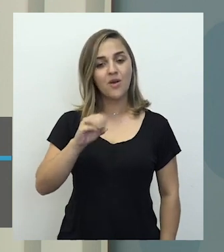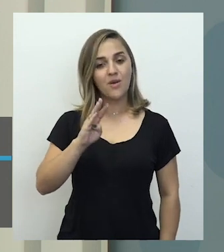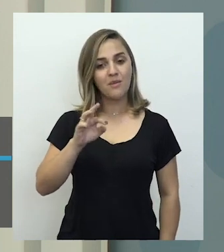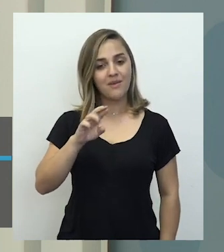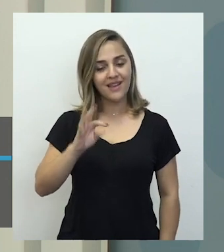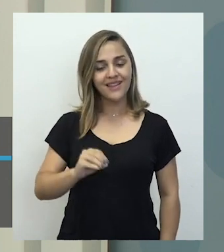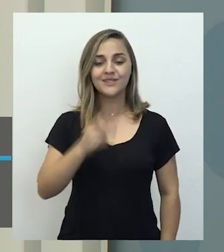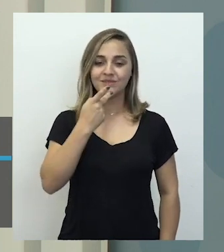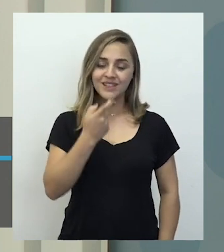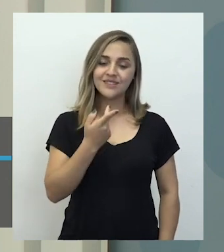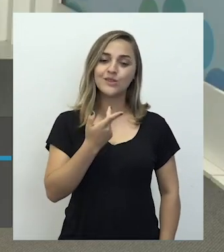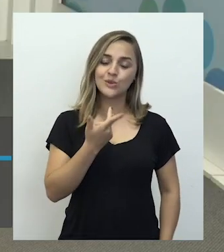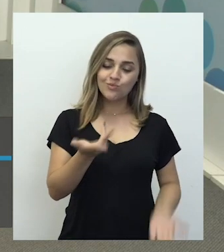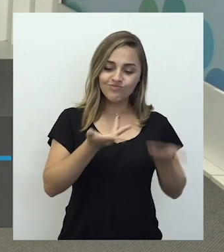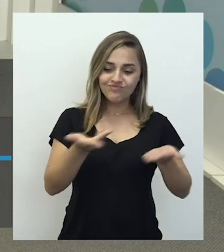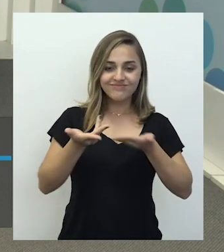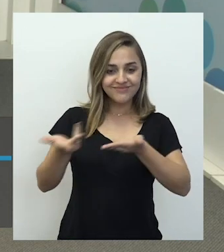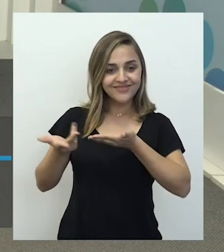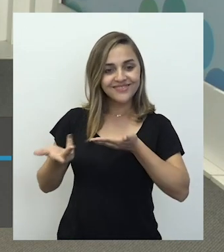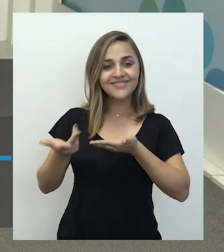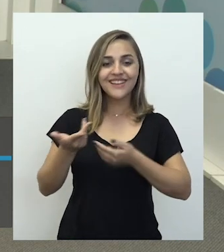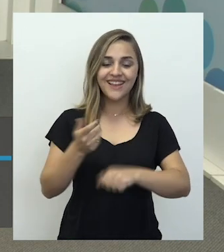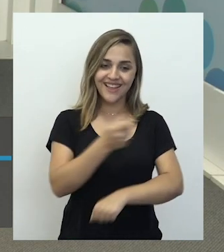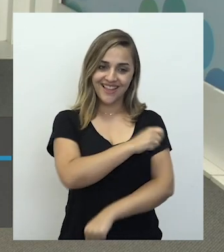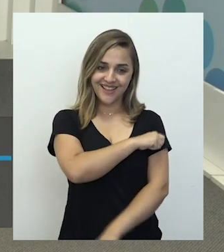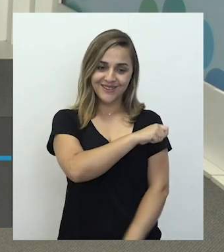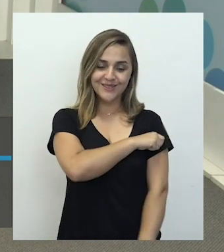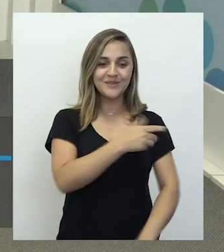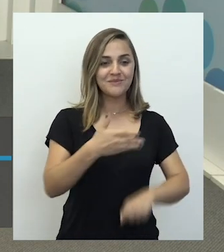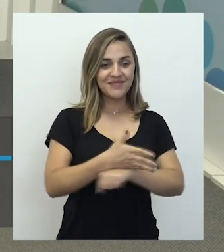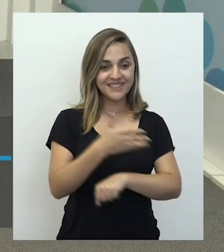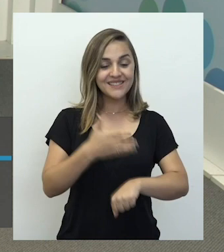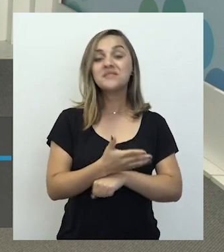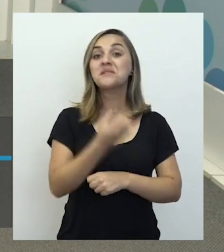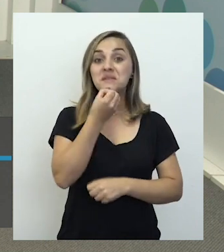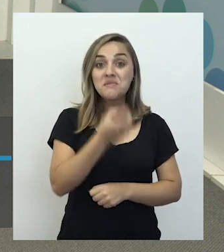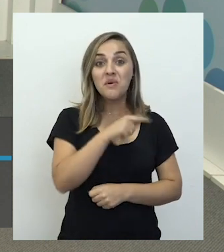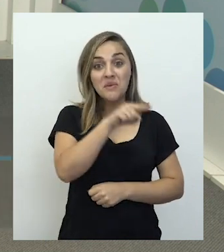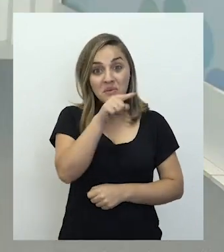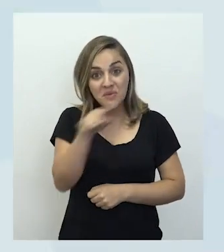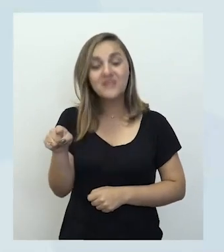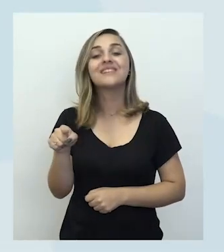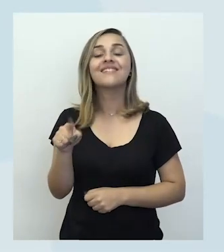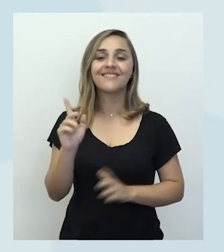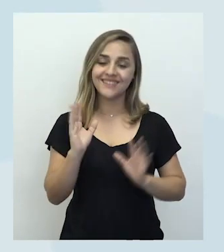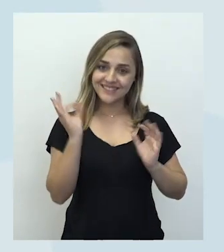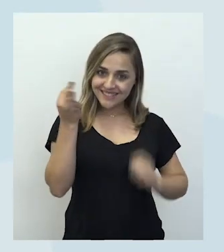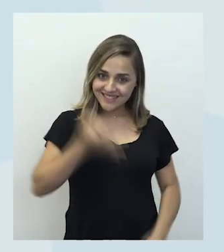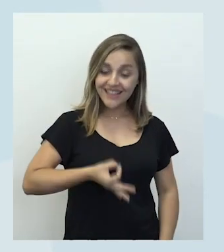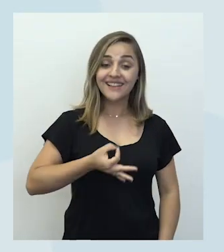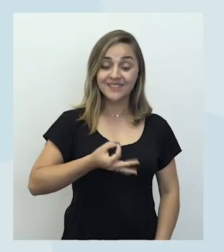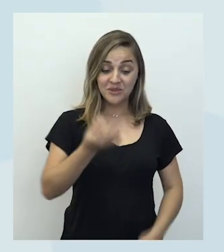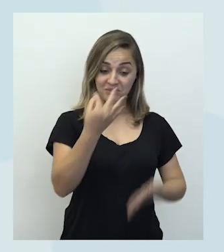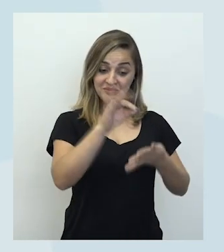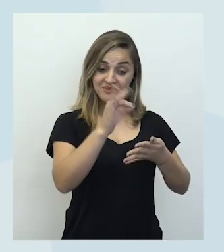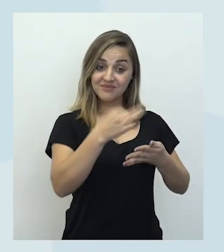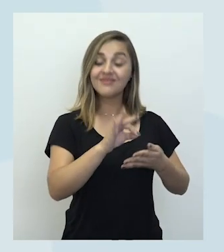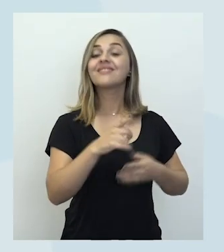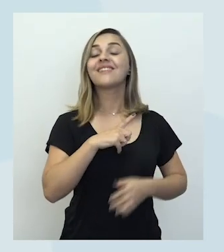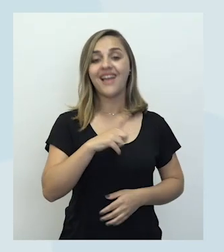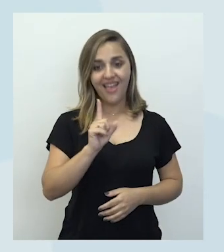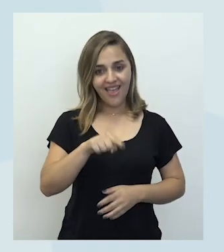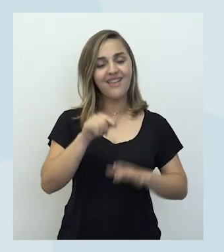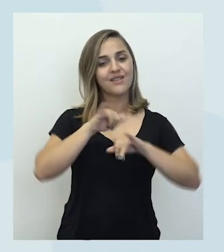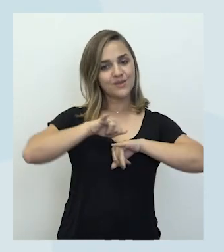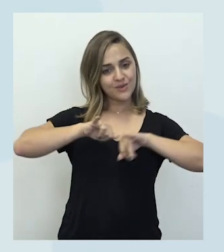professor José, um grande abraço. É isso mesmo, que bom aí que todo mundo acertou. Então pode botar lá na tela, é uma notícia. Então